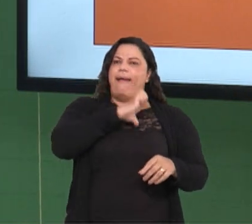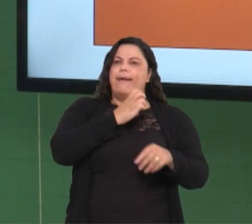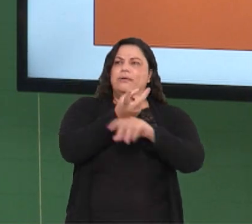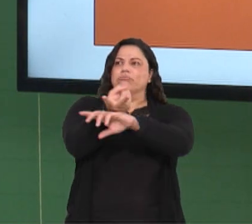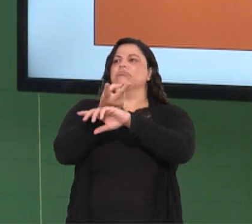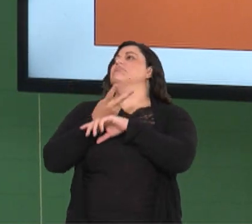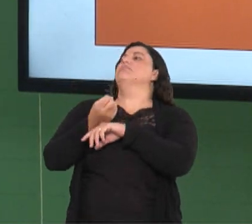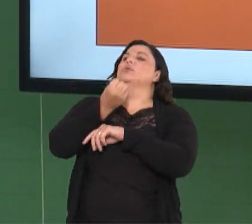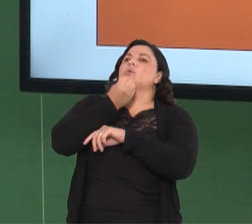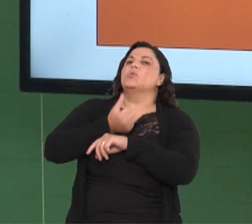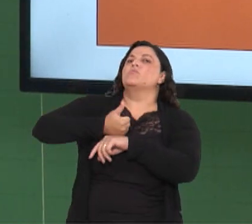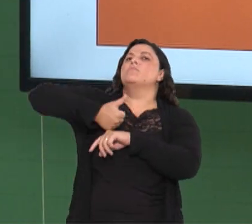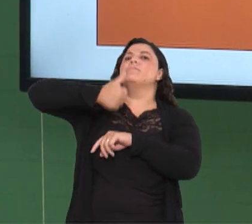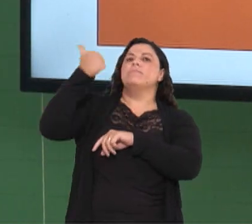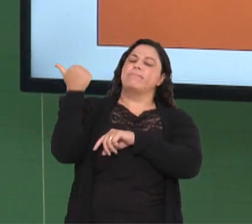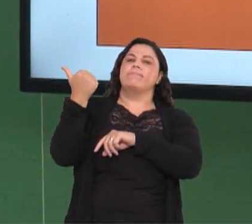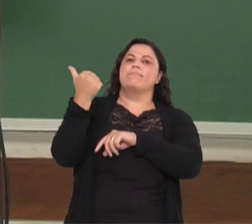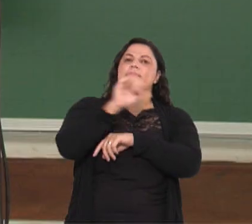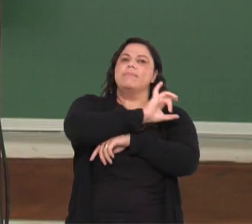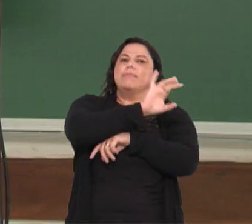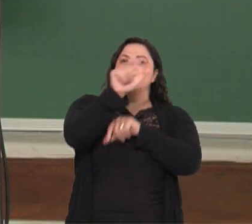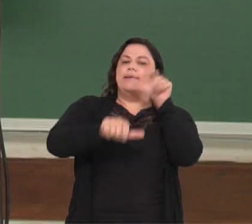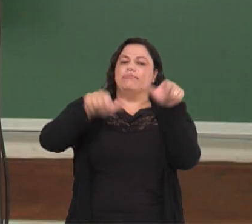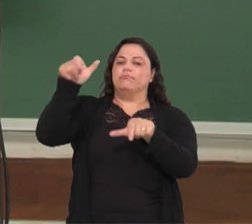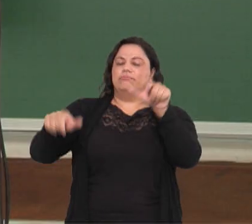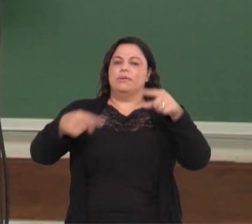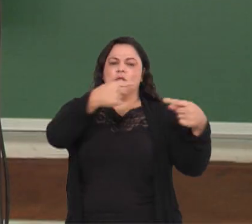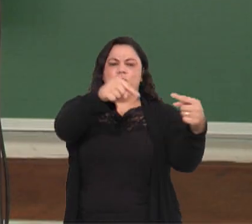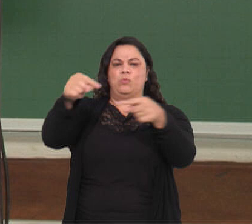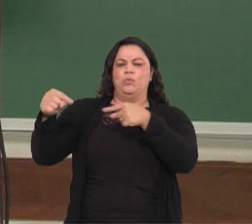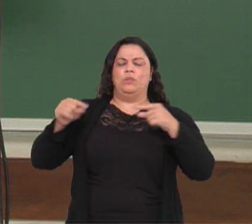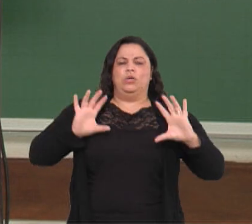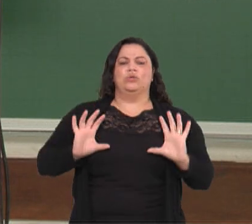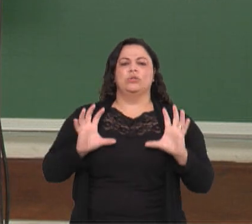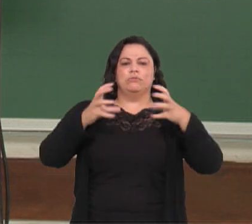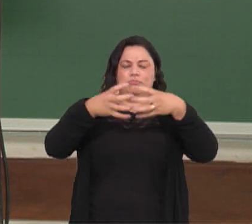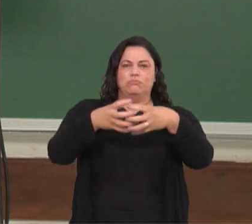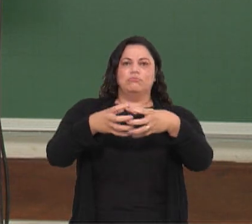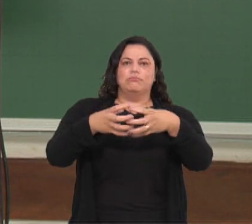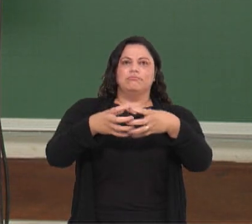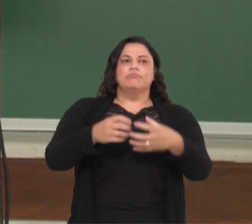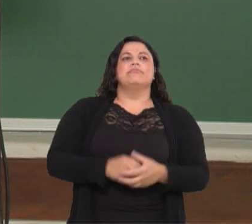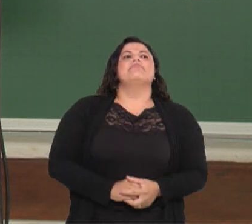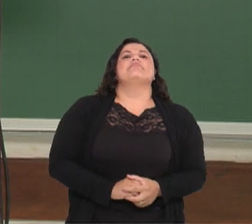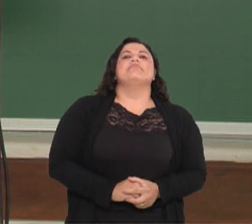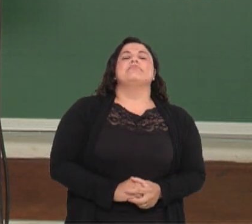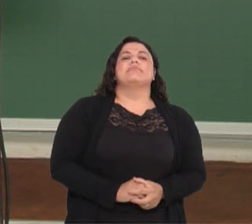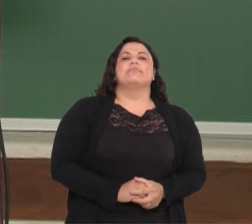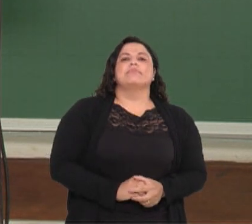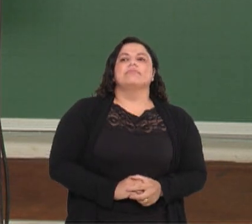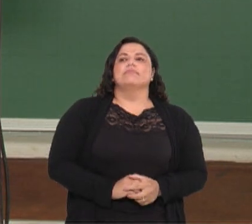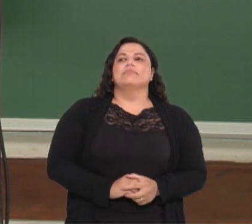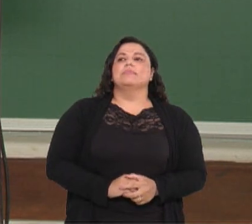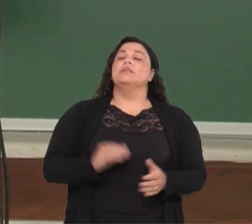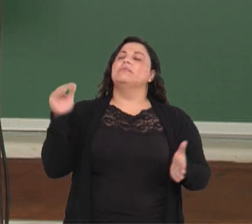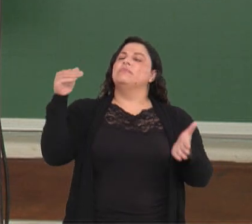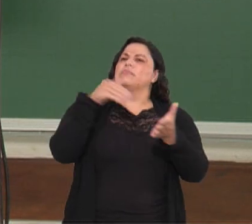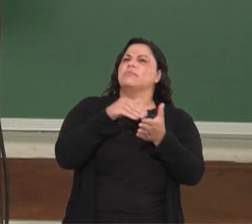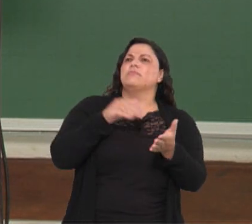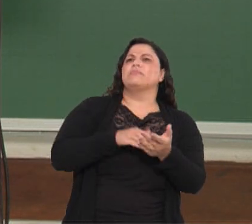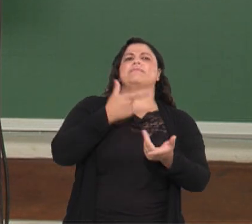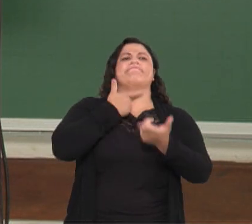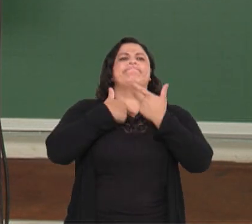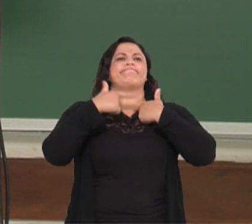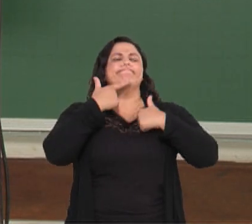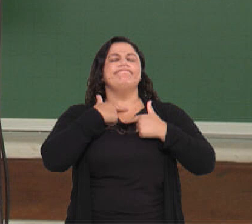bem individual e política é a busca do bem coletivo. Tá? E por último ali, o amor é desejo. Amor